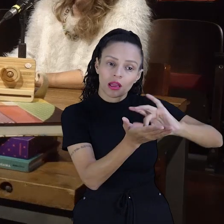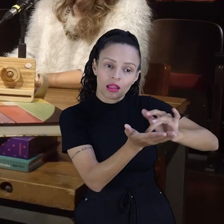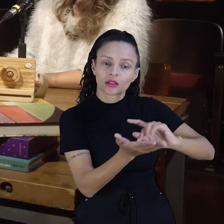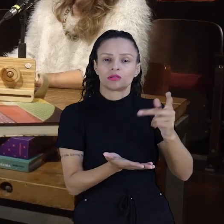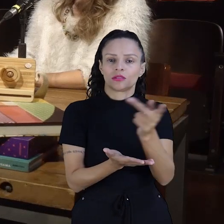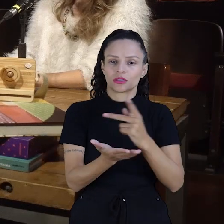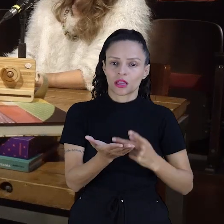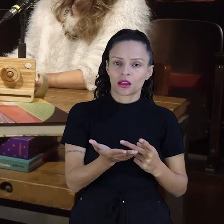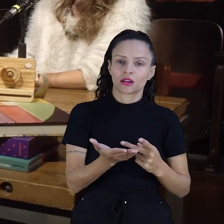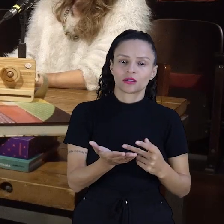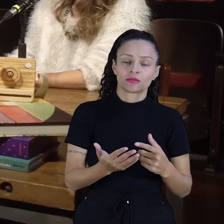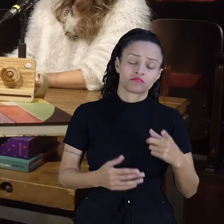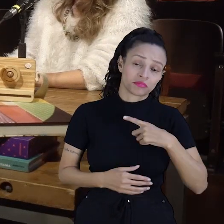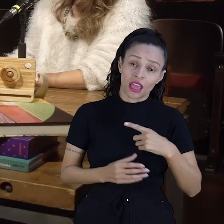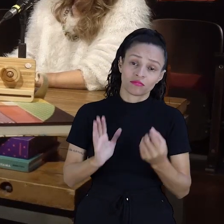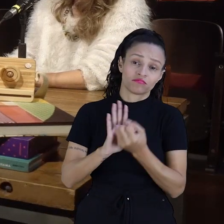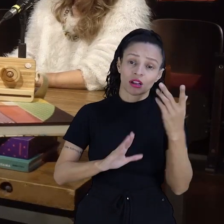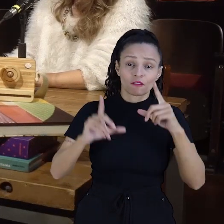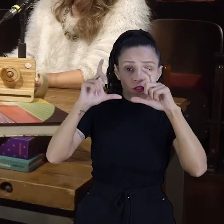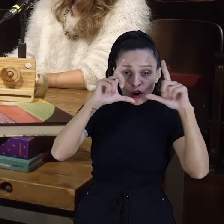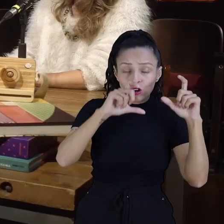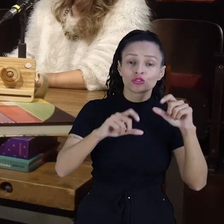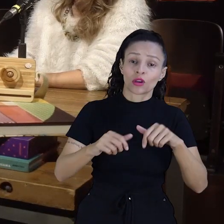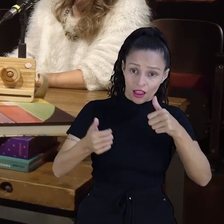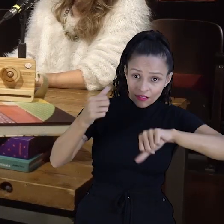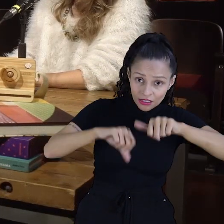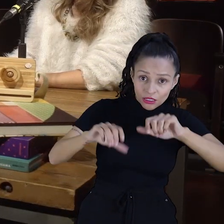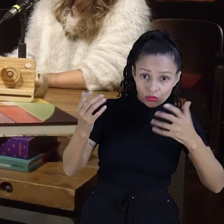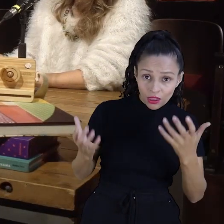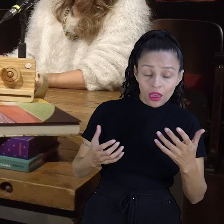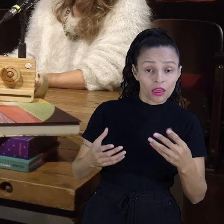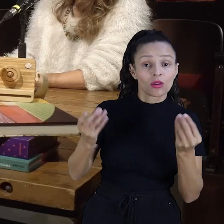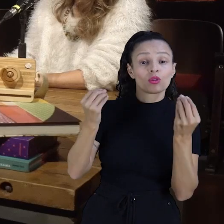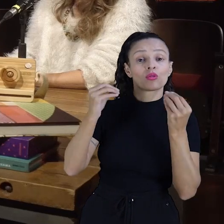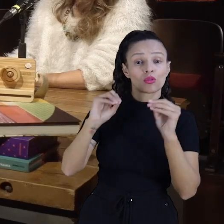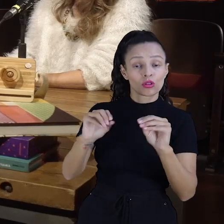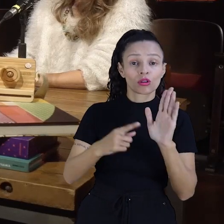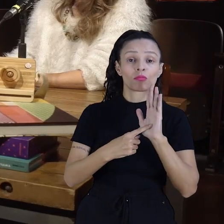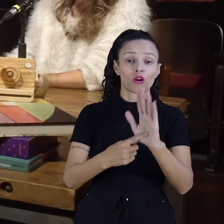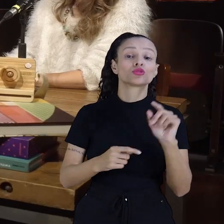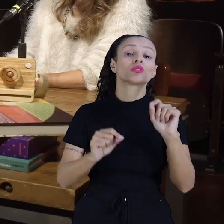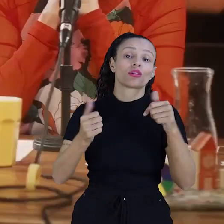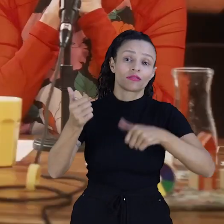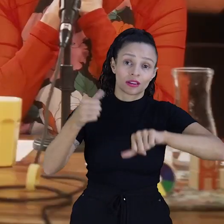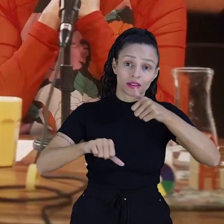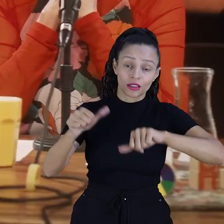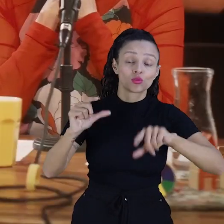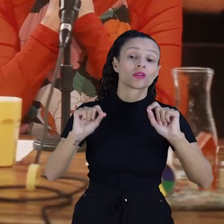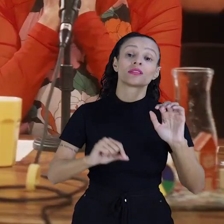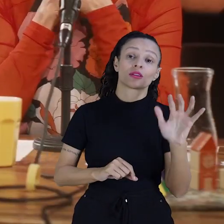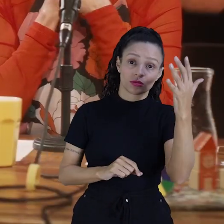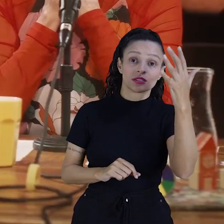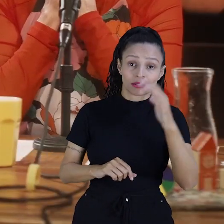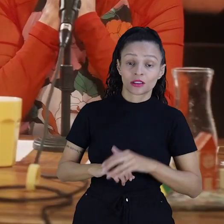e depois... Então lá, tenho milhões de fotos. Pai, que é a avaliação, vem aqui que eu coloco... Te mostro o que eu avaliei